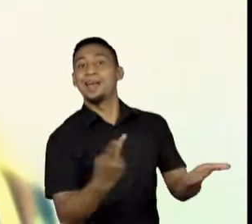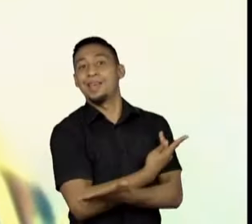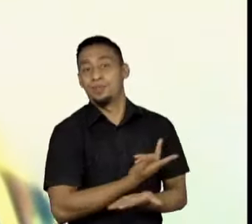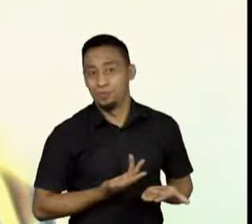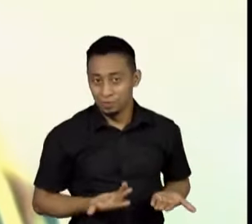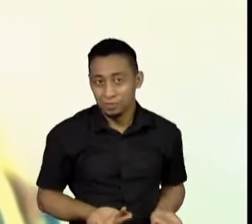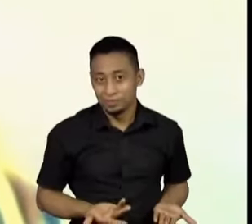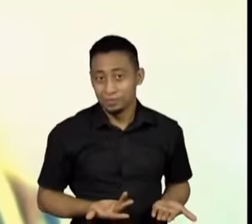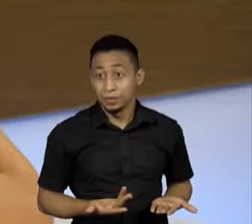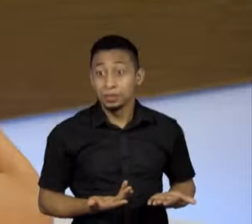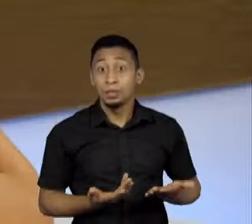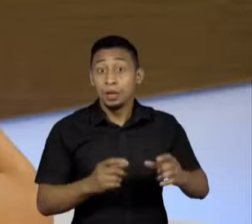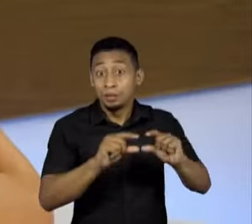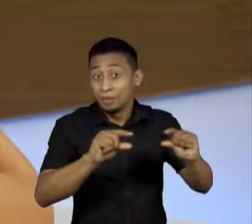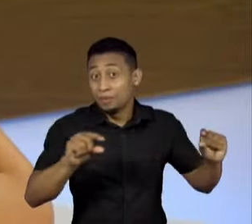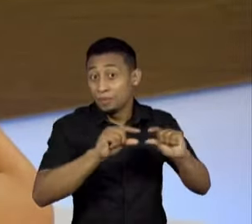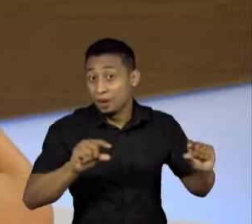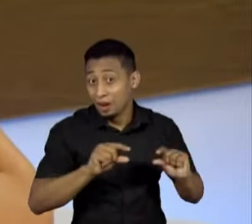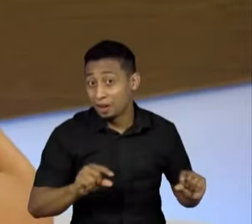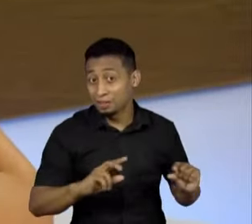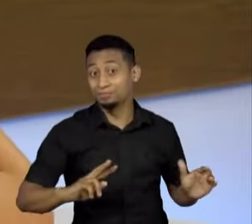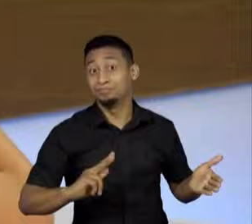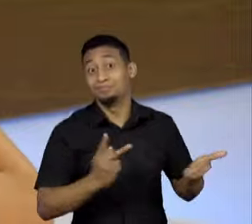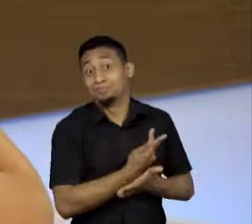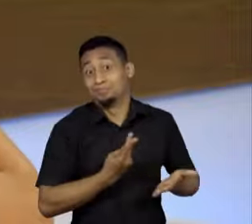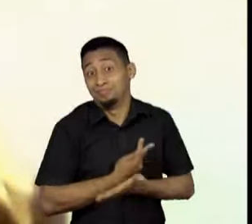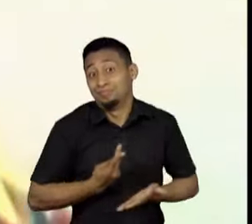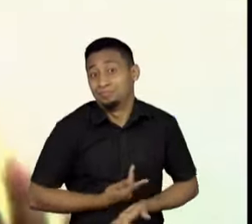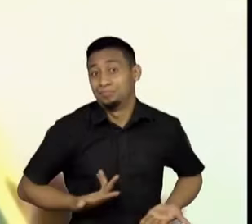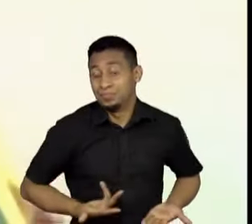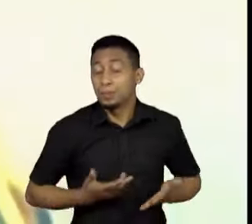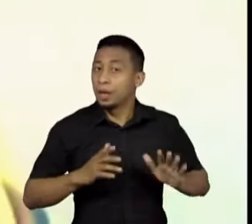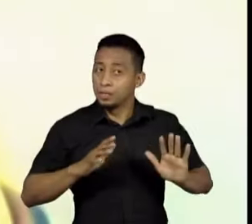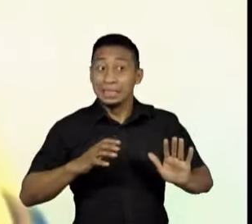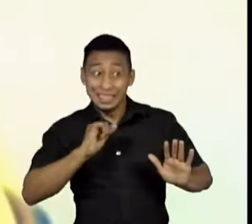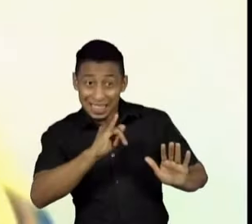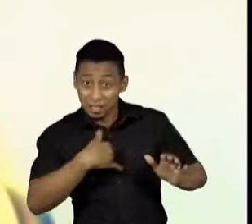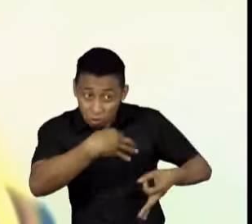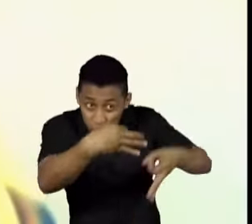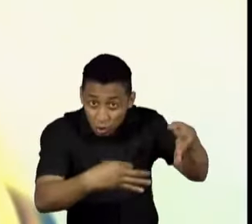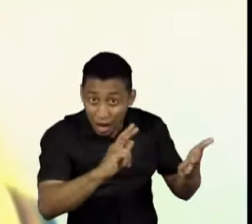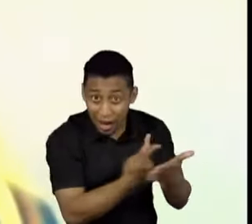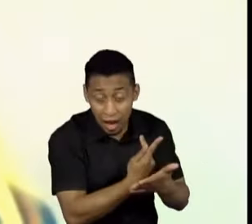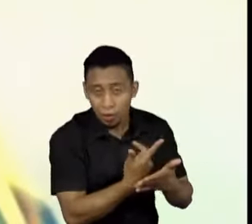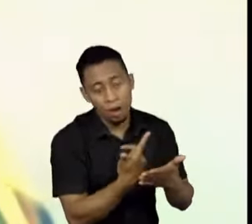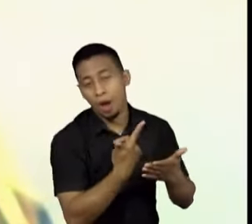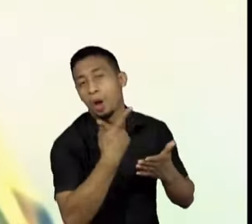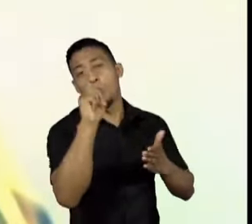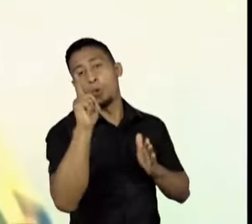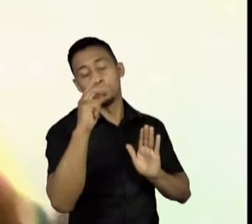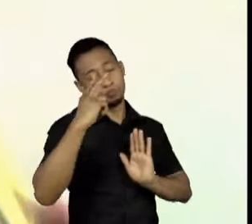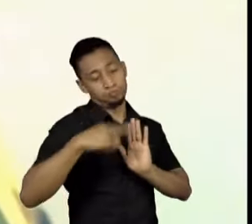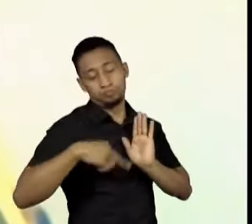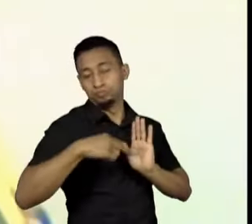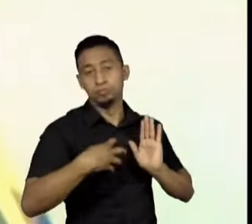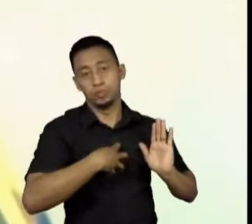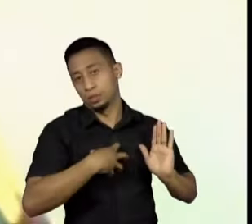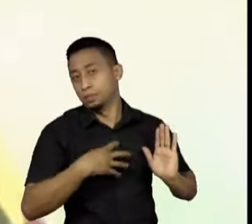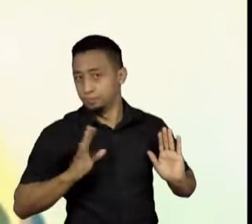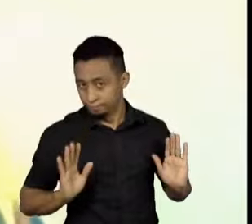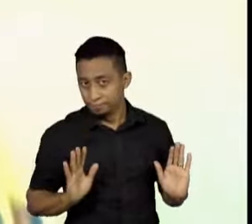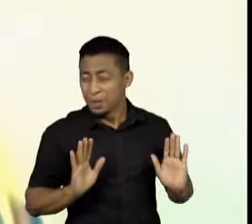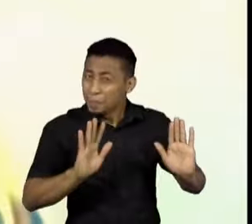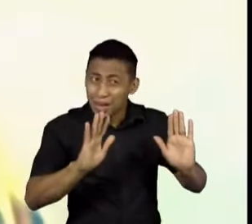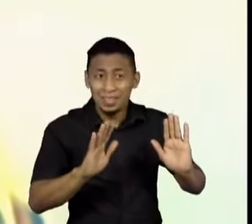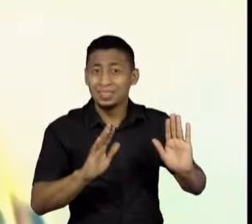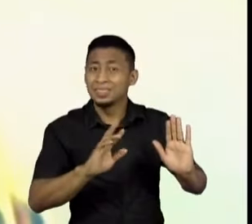parte do conceito de erro, aí é uma outra leitura que vai ser produzida, né? E que a gente não apaga a